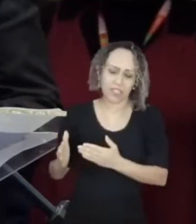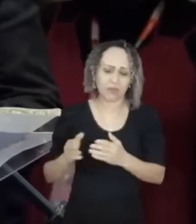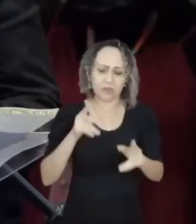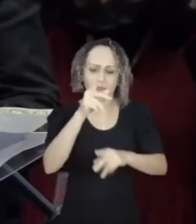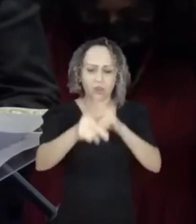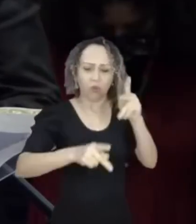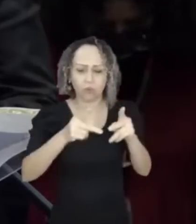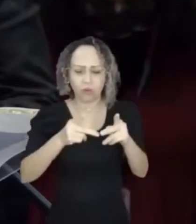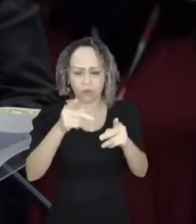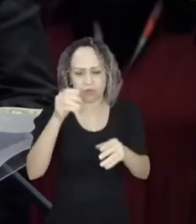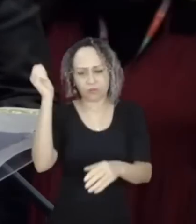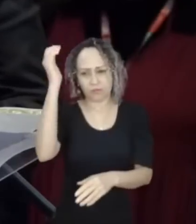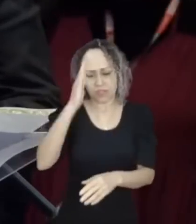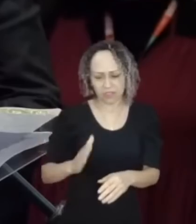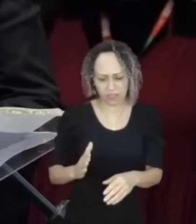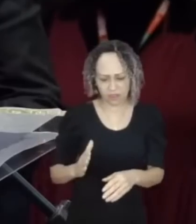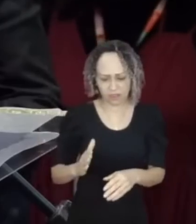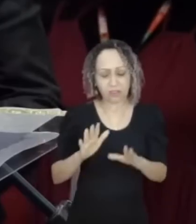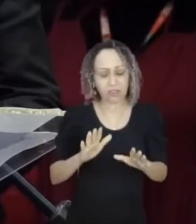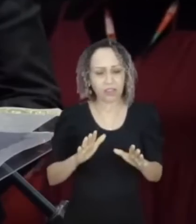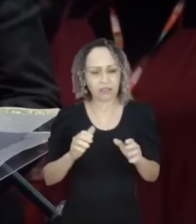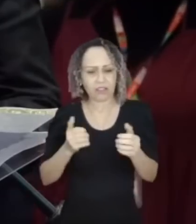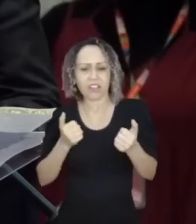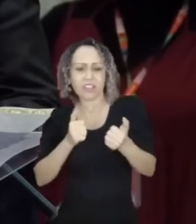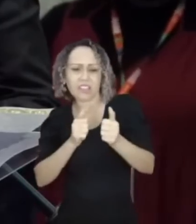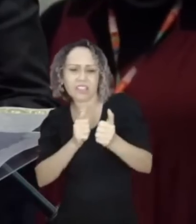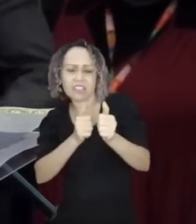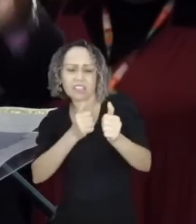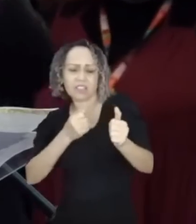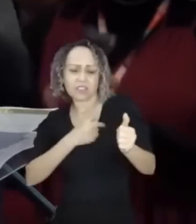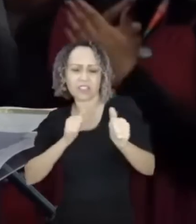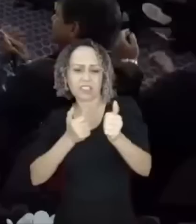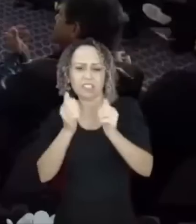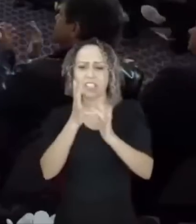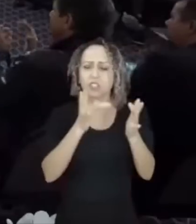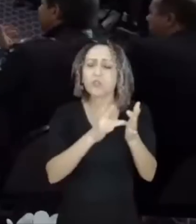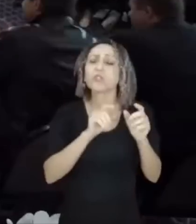amor uns pelos outros. Juntos pelo Brasil. Luiz Inácio Lula da Silva.